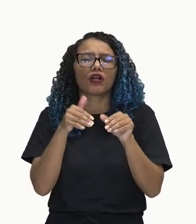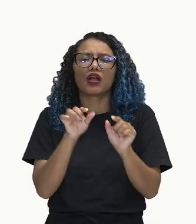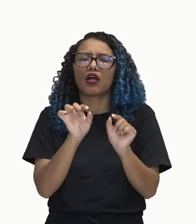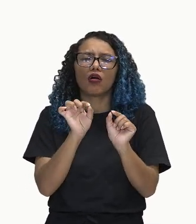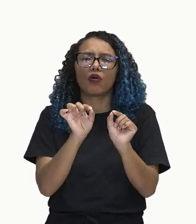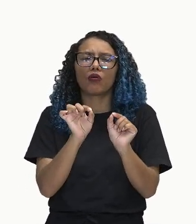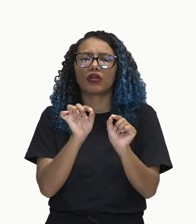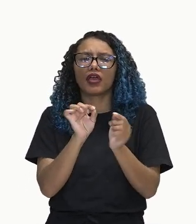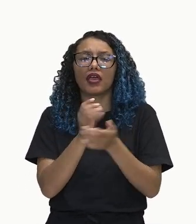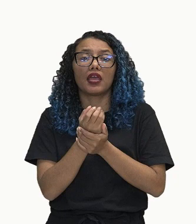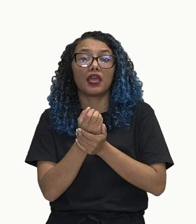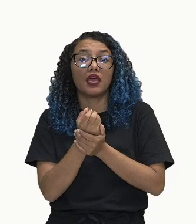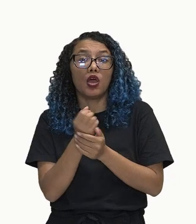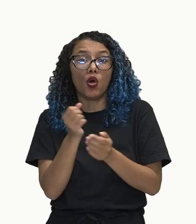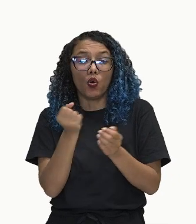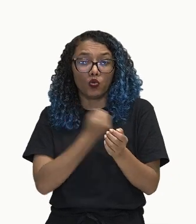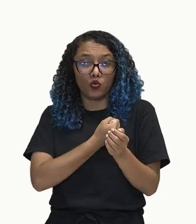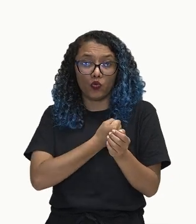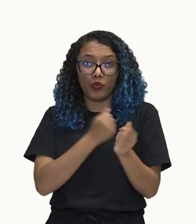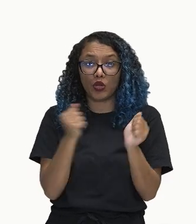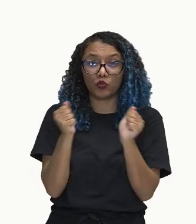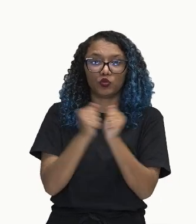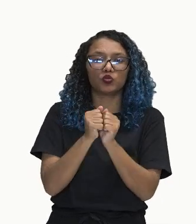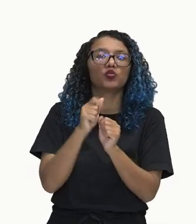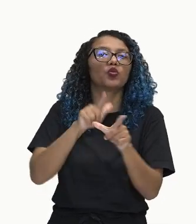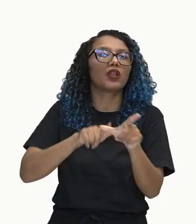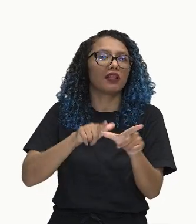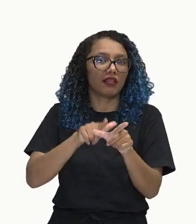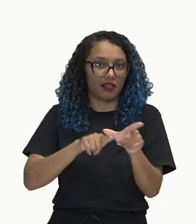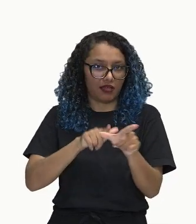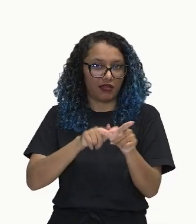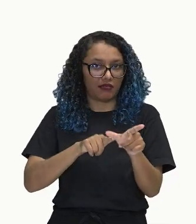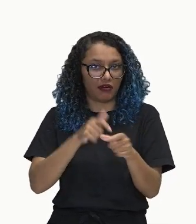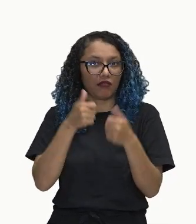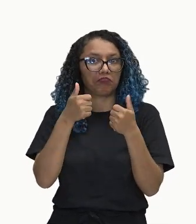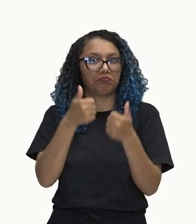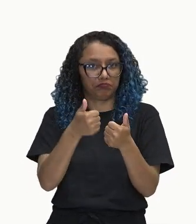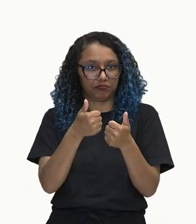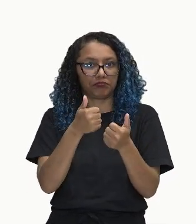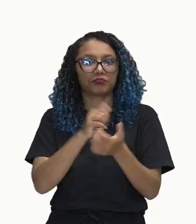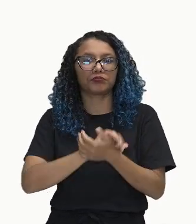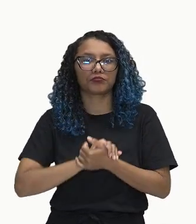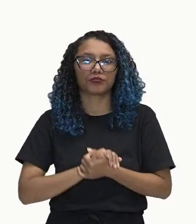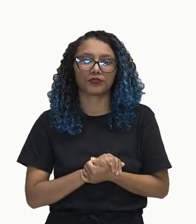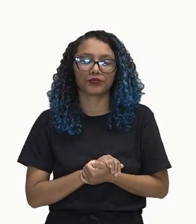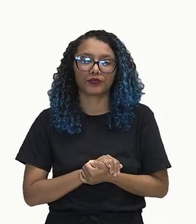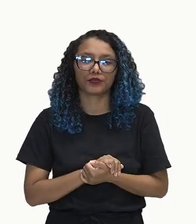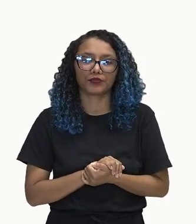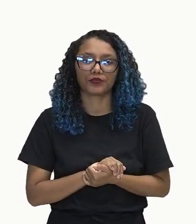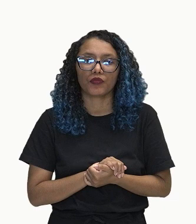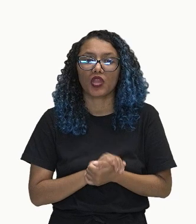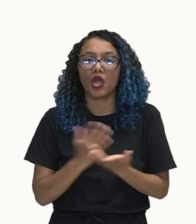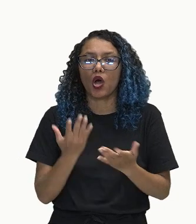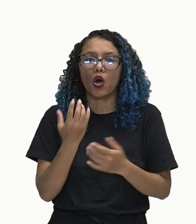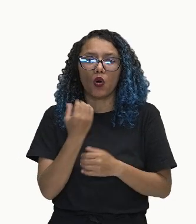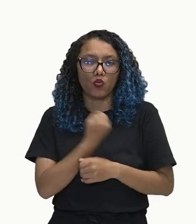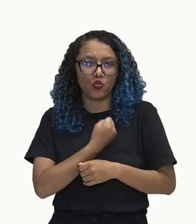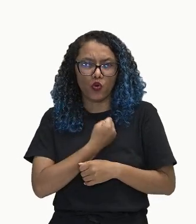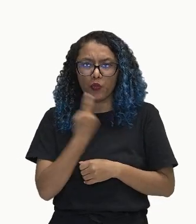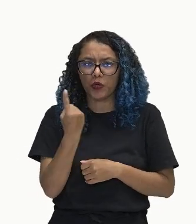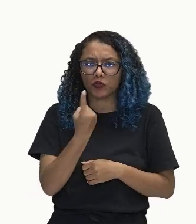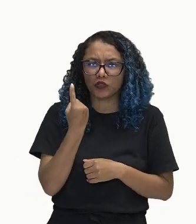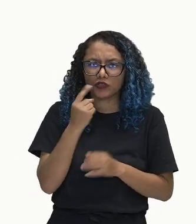possuem variável, ou seja, os elementos que possuem letra. Os números sozinhos você esquece, tá?